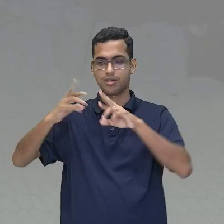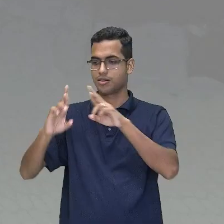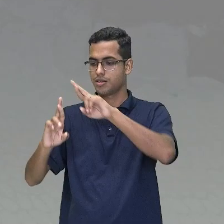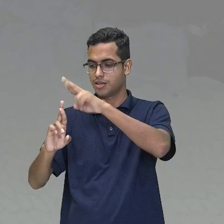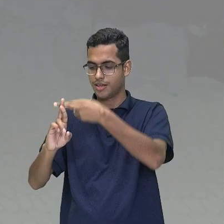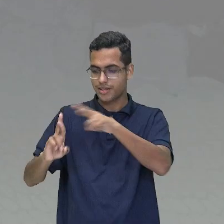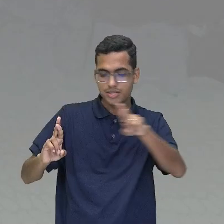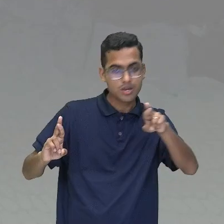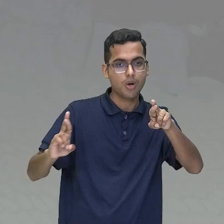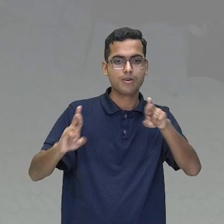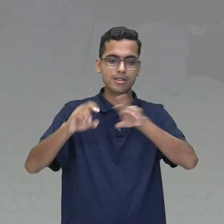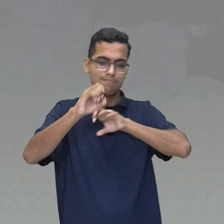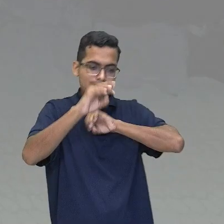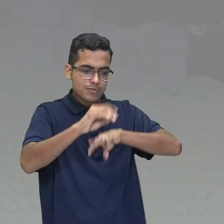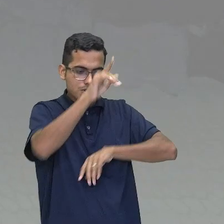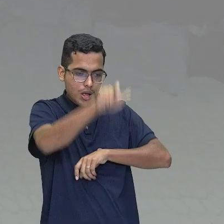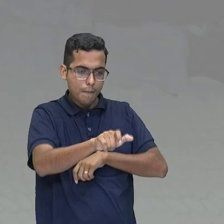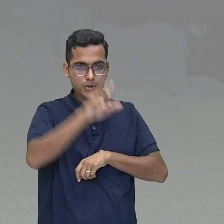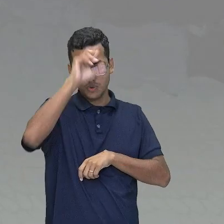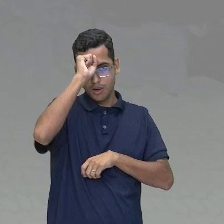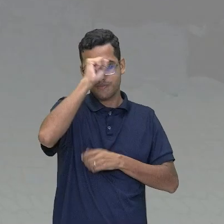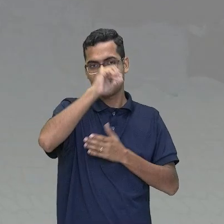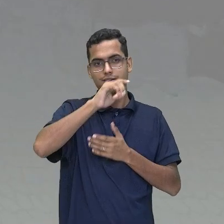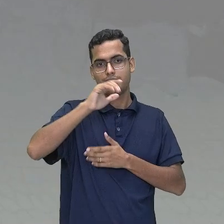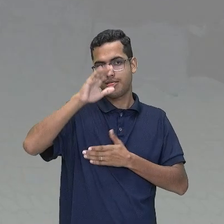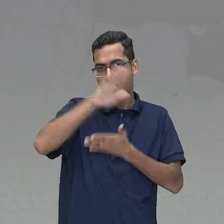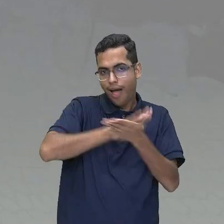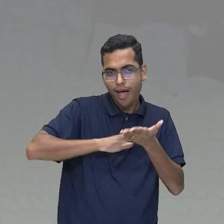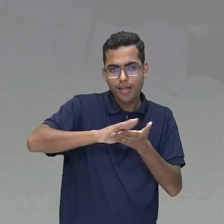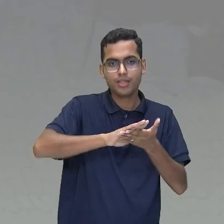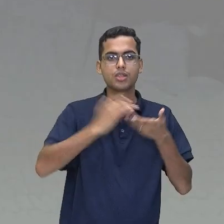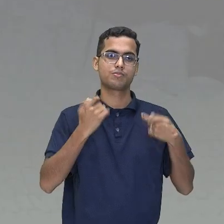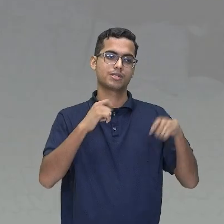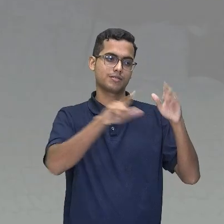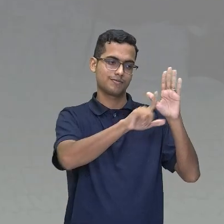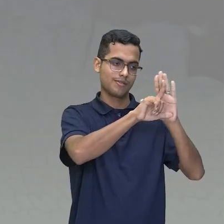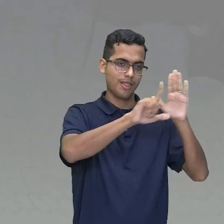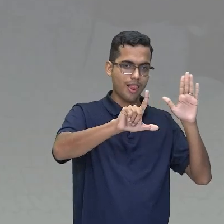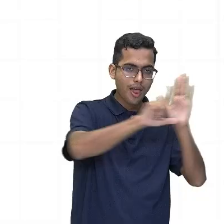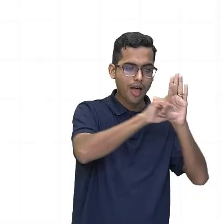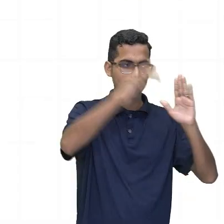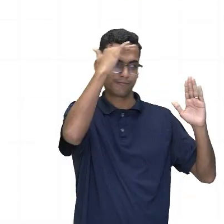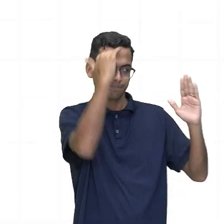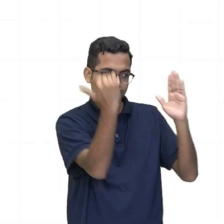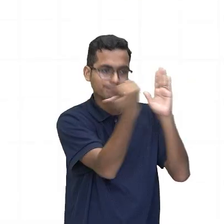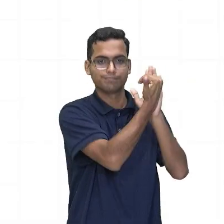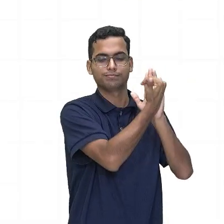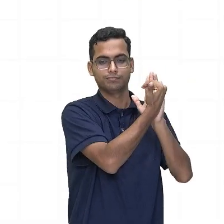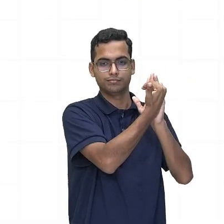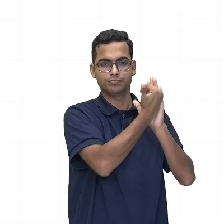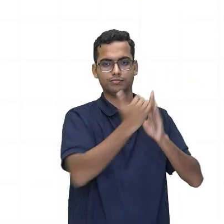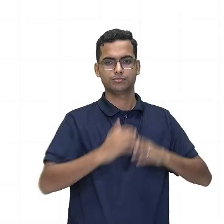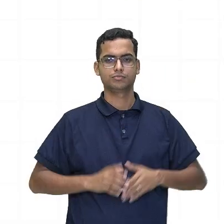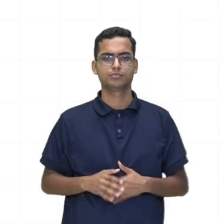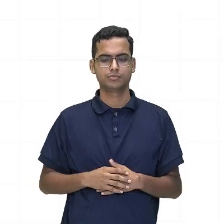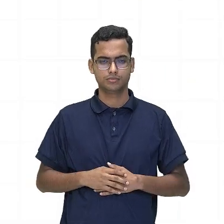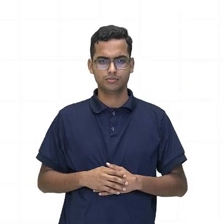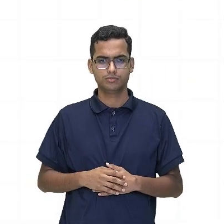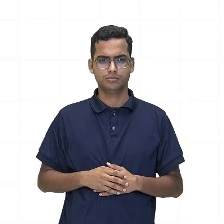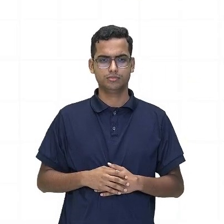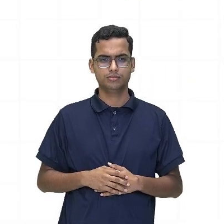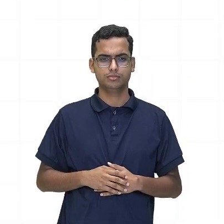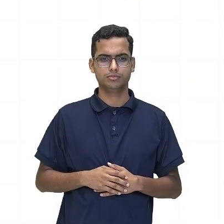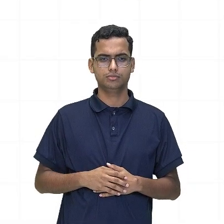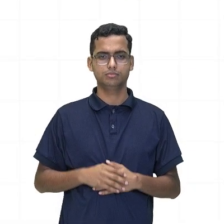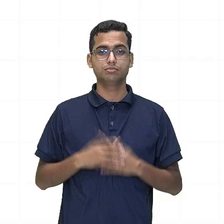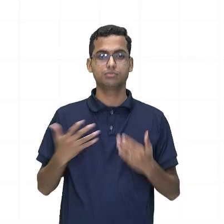criatura aprende. Olha só. E vamos ver ainda outros valores comuns às diferentes religiões. Fizemos